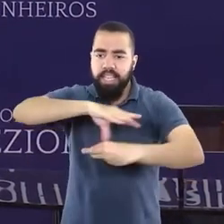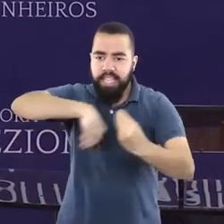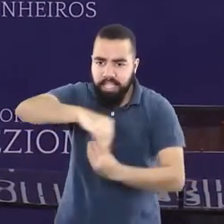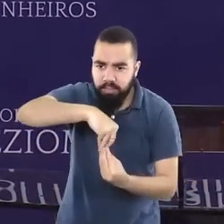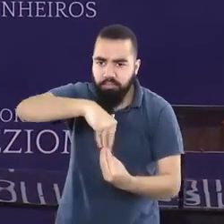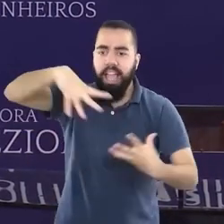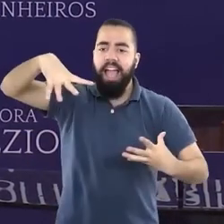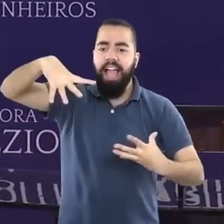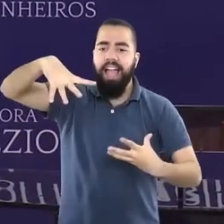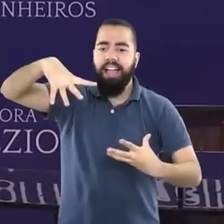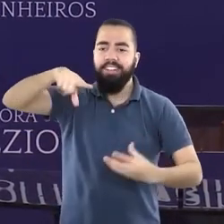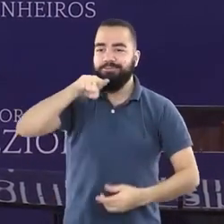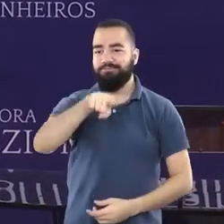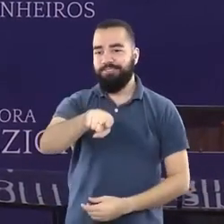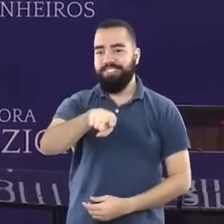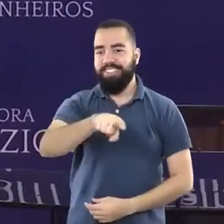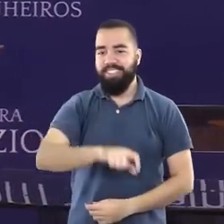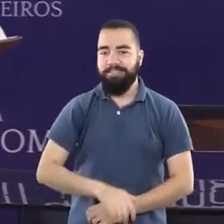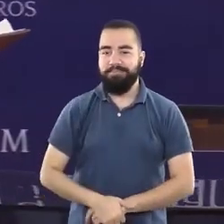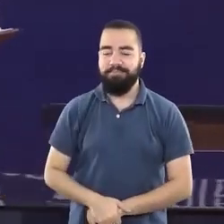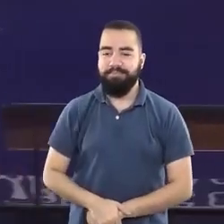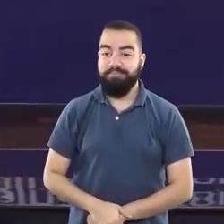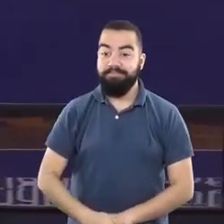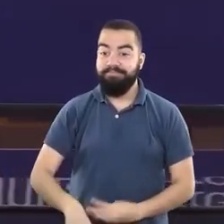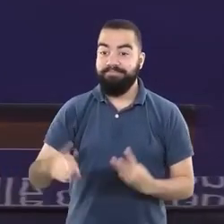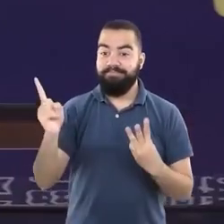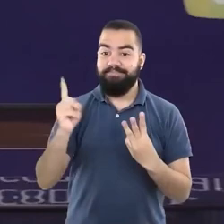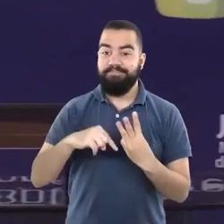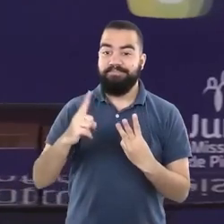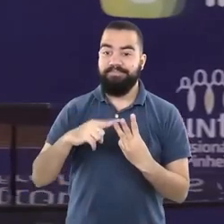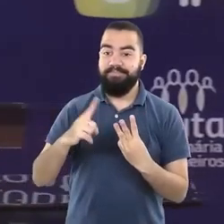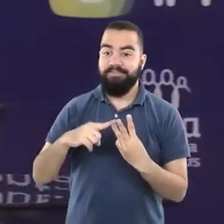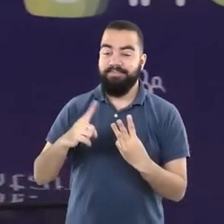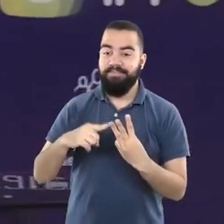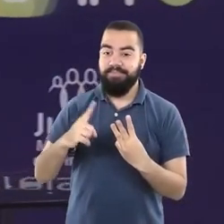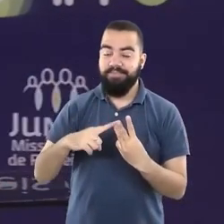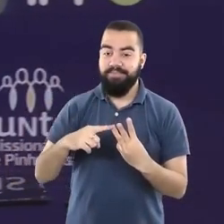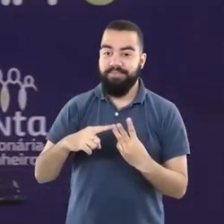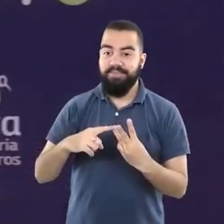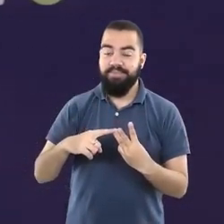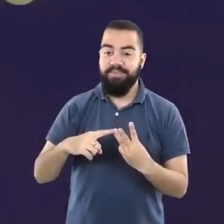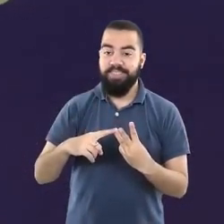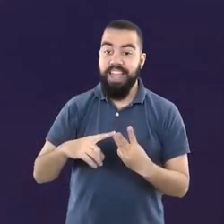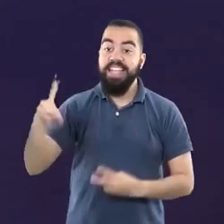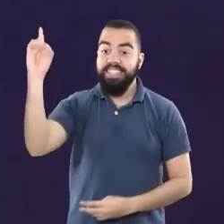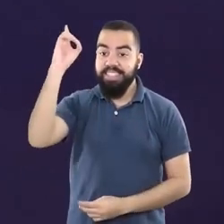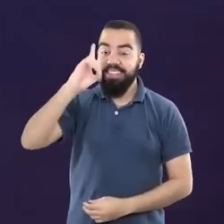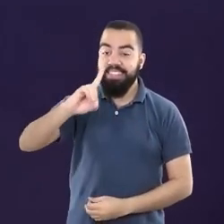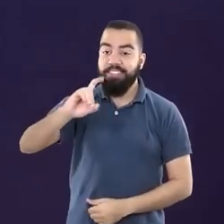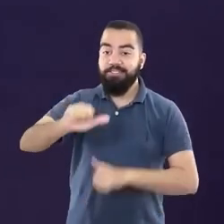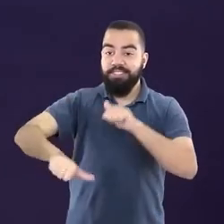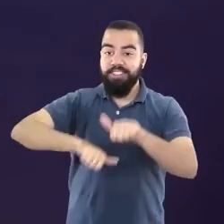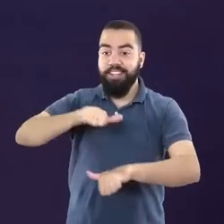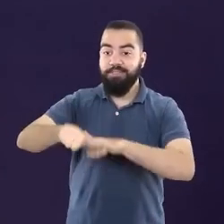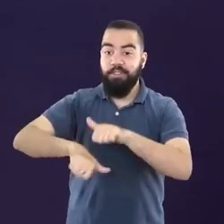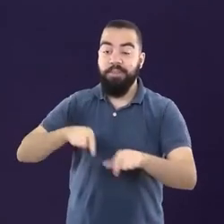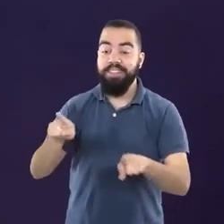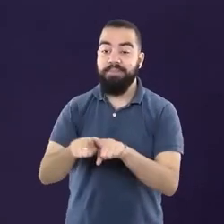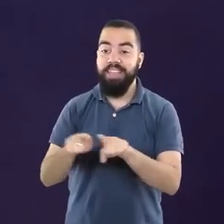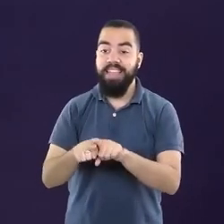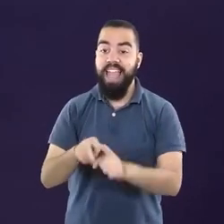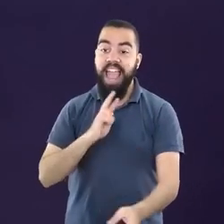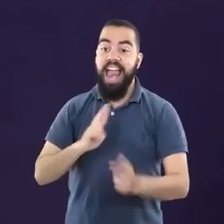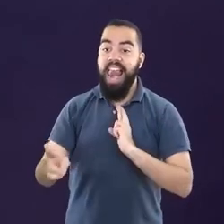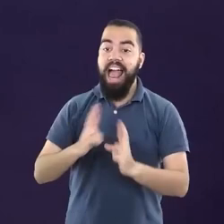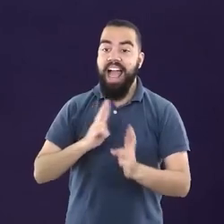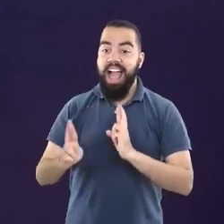Deus da restauração. Oração. Mas em terceiro lugar, Deus restaura também, diz a Bíblia, as amizades de Jó.